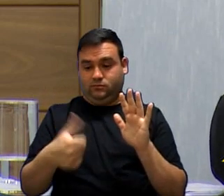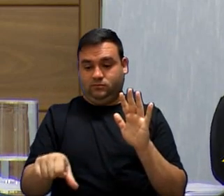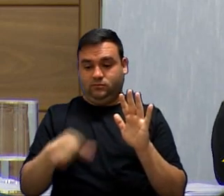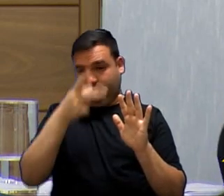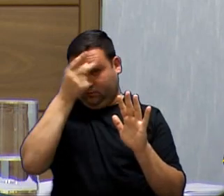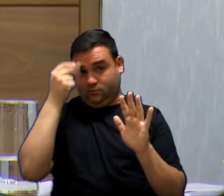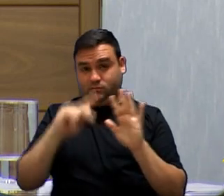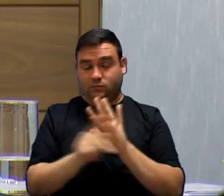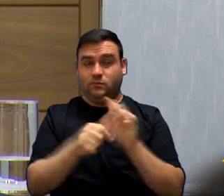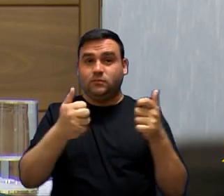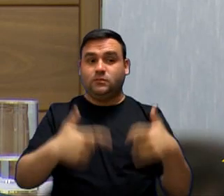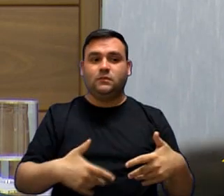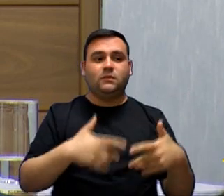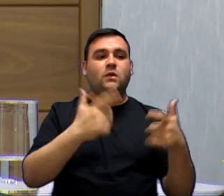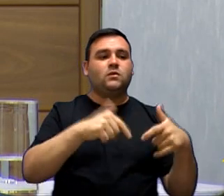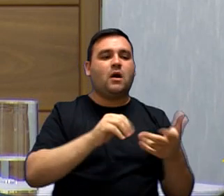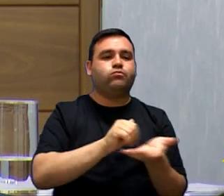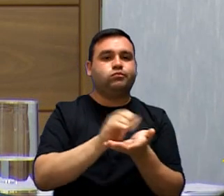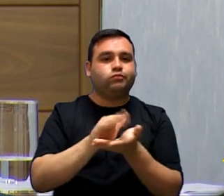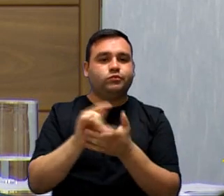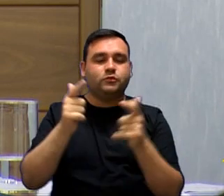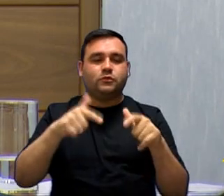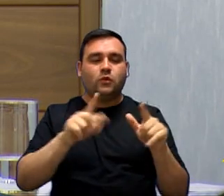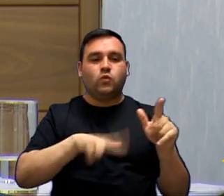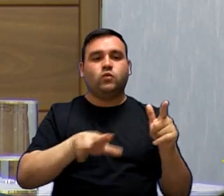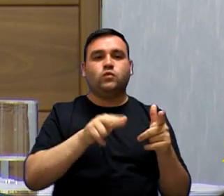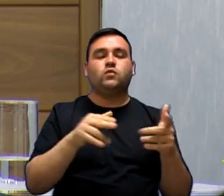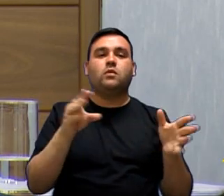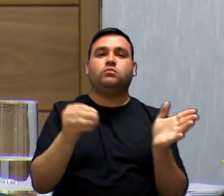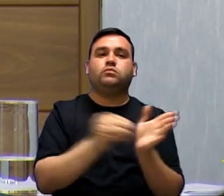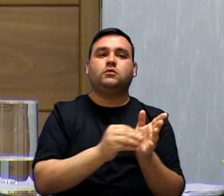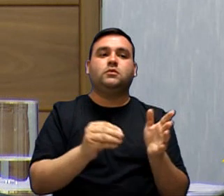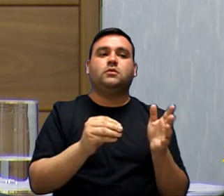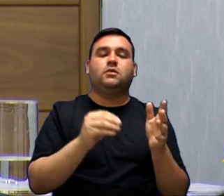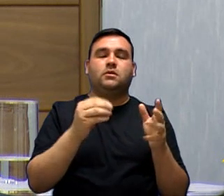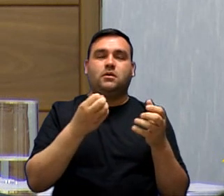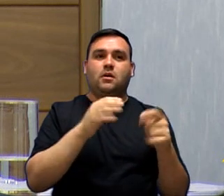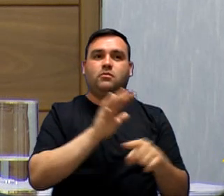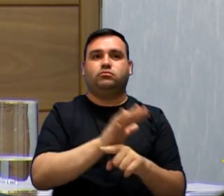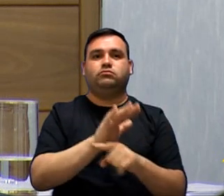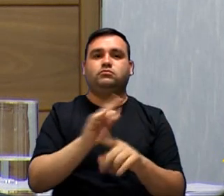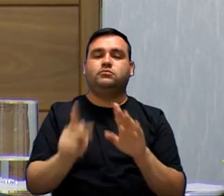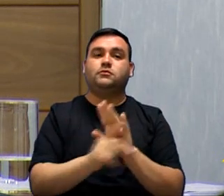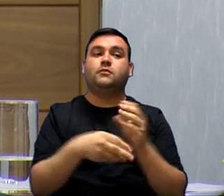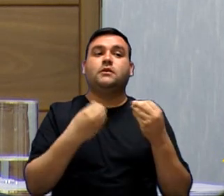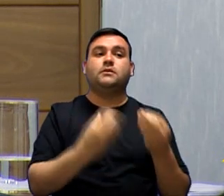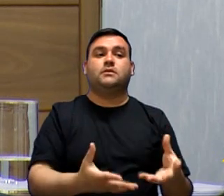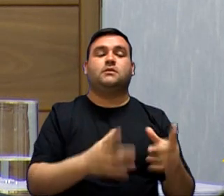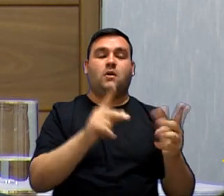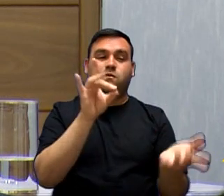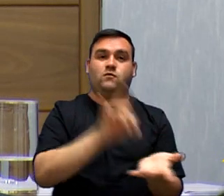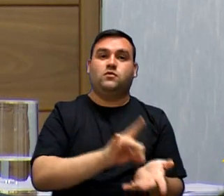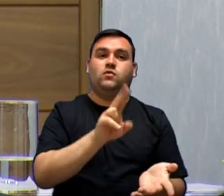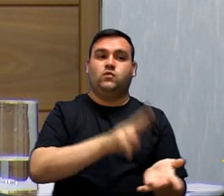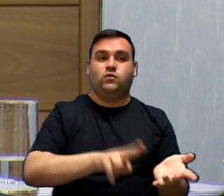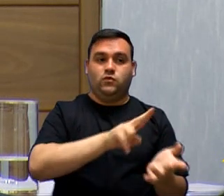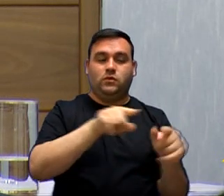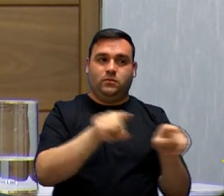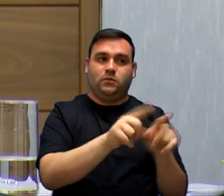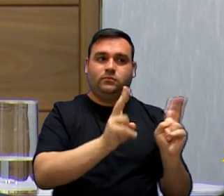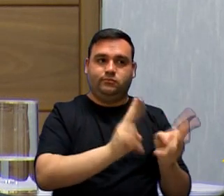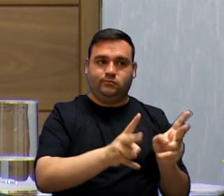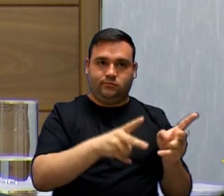304/2019 do Executivo dispõe sobre a desafetação de bem público de uso comum, passando a integrar ao rol dos bens dominiais, sobre a concessão de título real de uso do mesmo bem e das